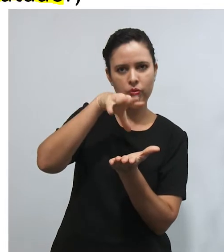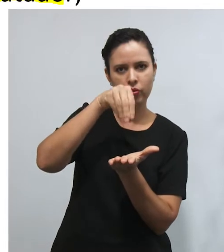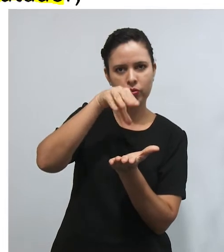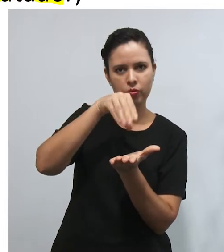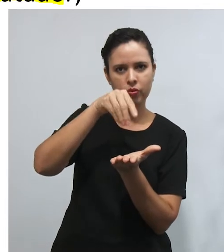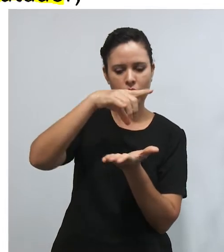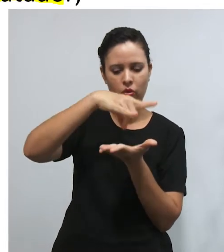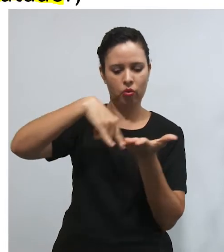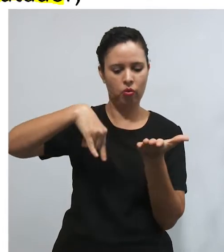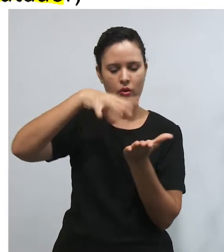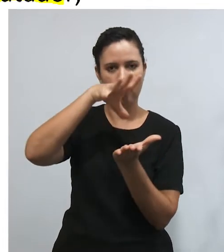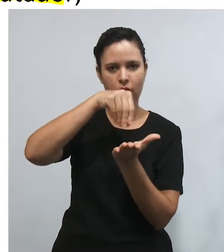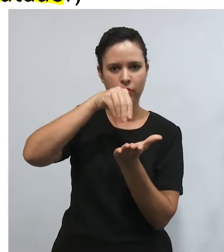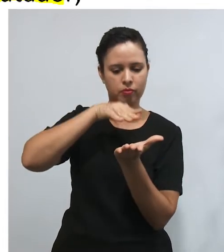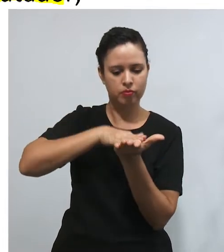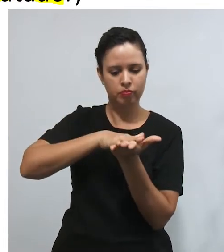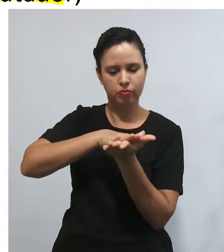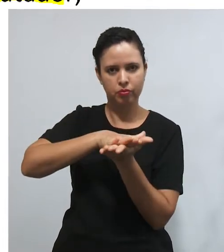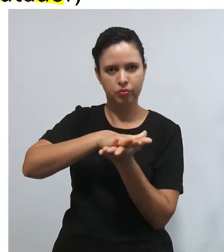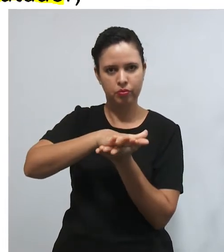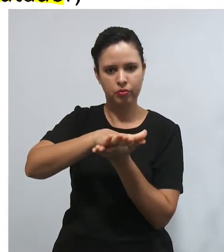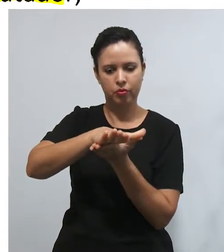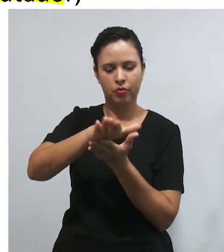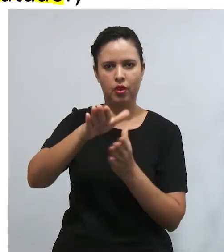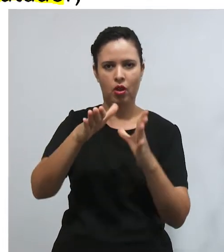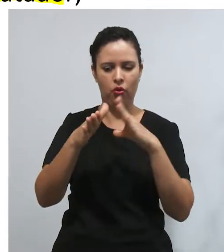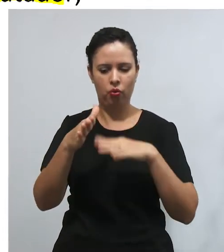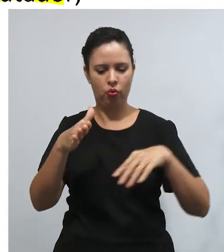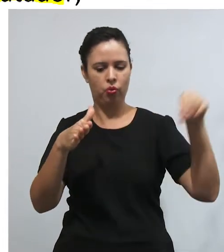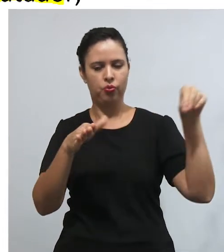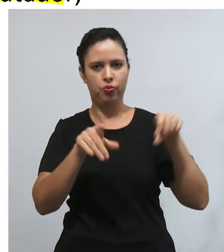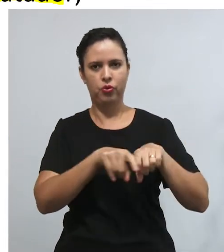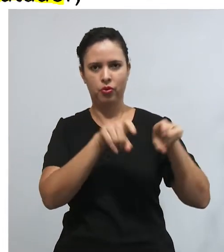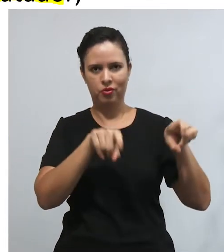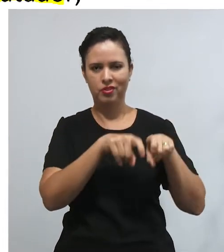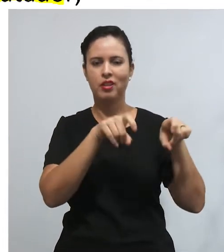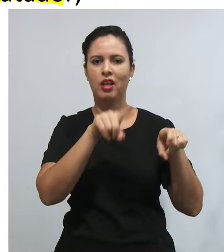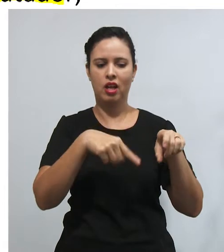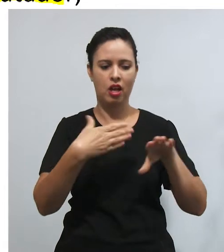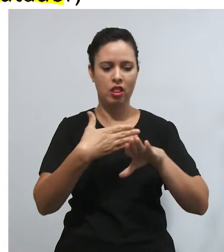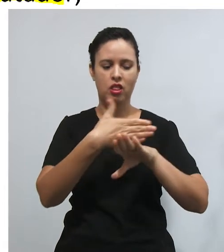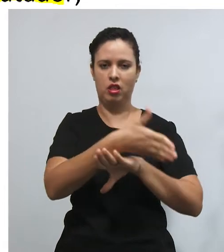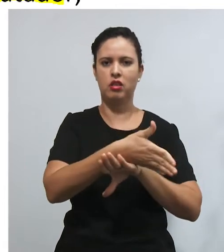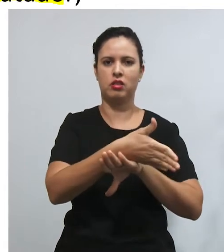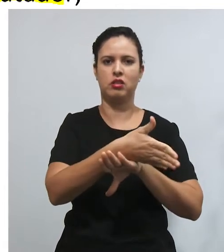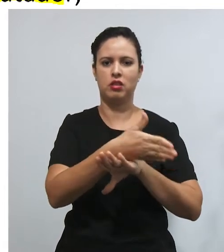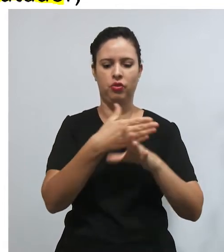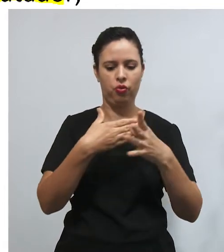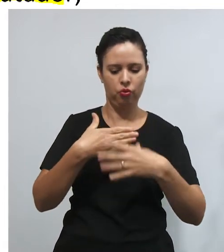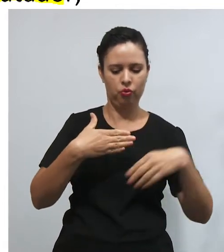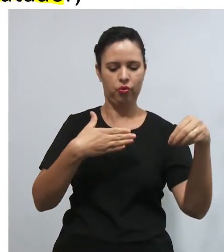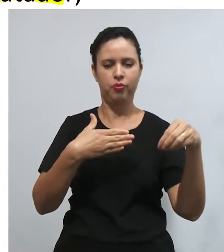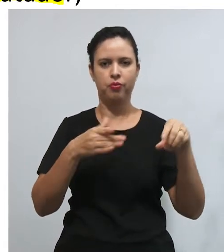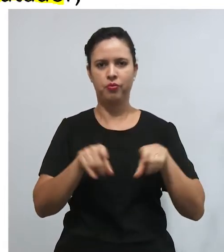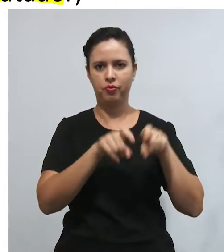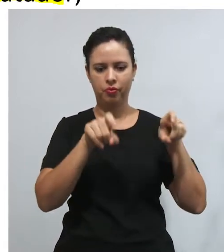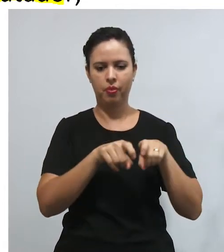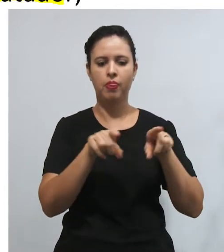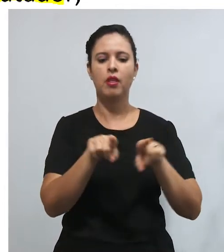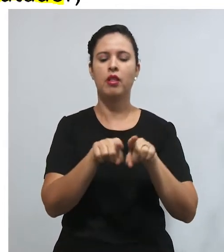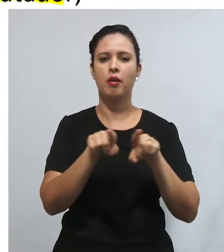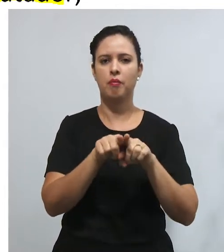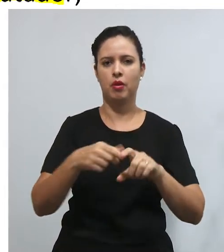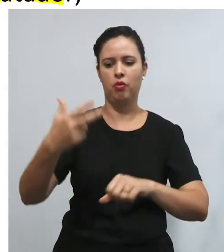aquele documento e dá entrada no computador. Então, são dispositivos de entrada, tá? Uma webcam,